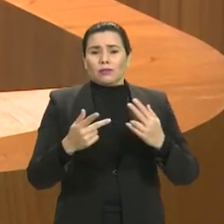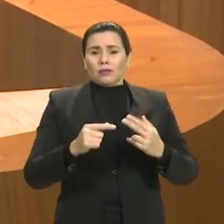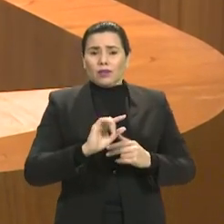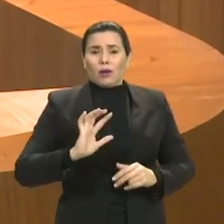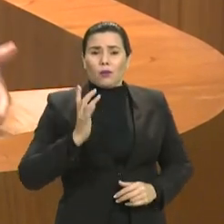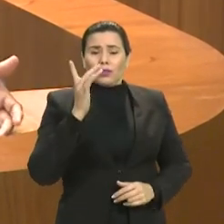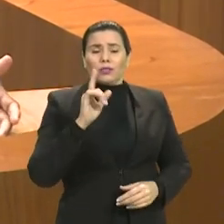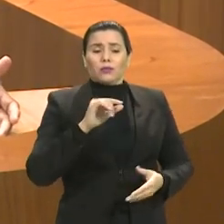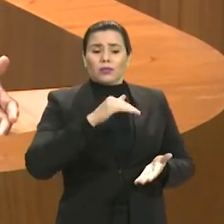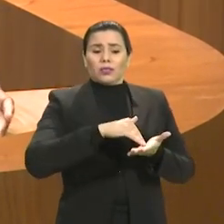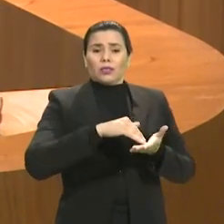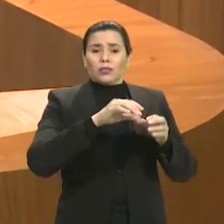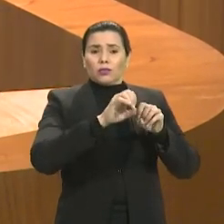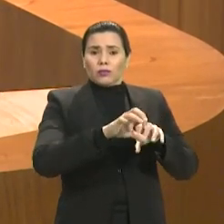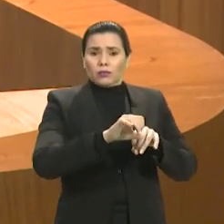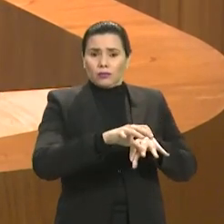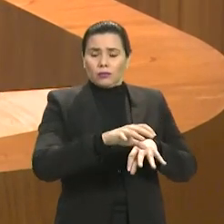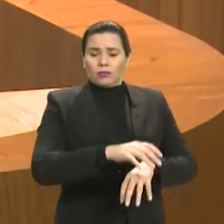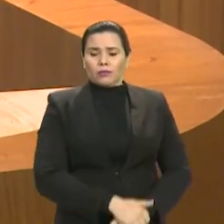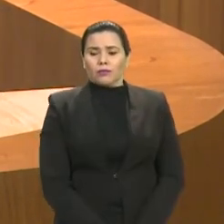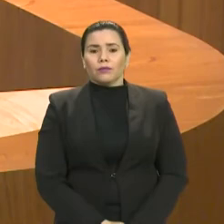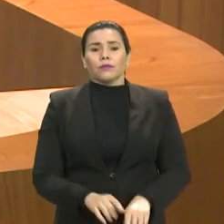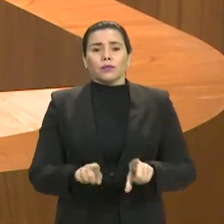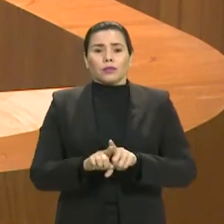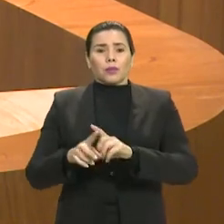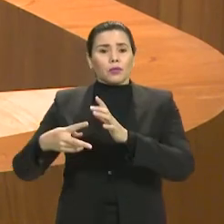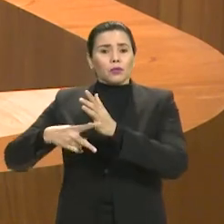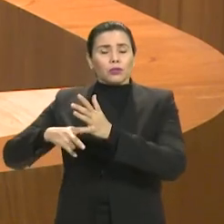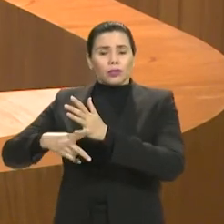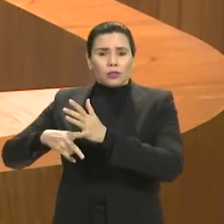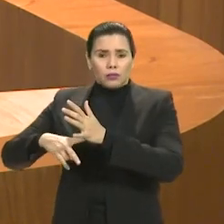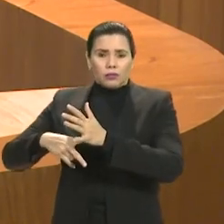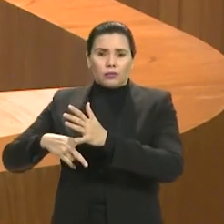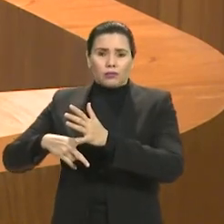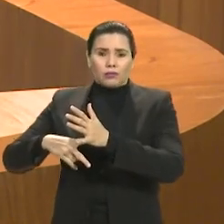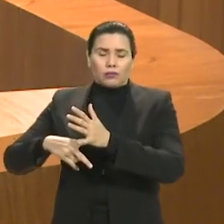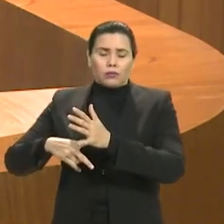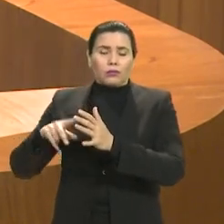envolvendo a Secretaria de Educação e o Simproecema, a diretoria do Simproecema no Estado do Maranhão.